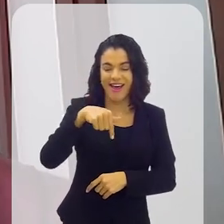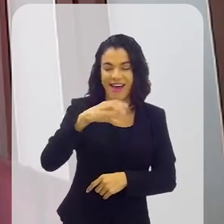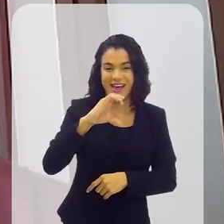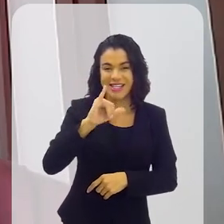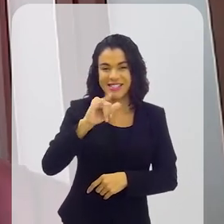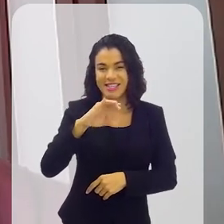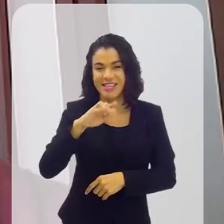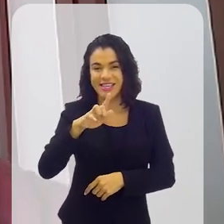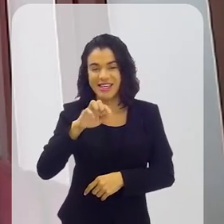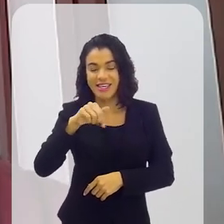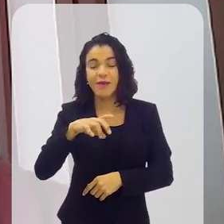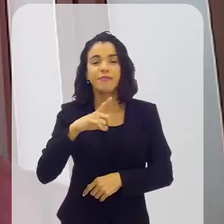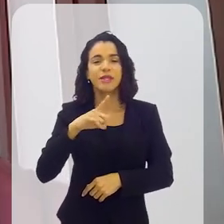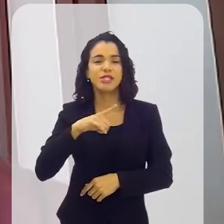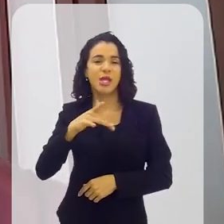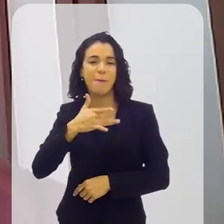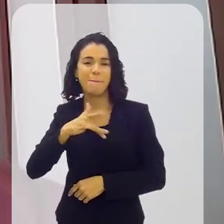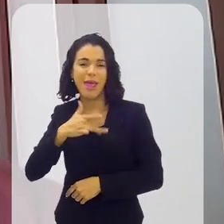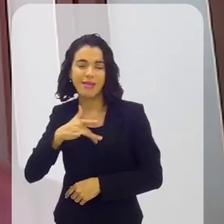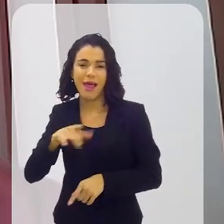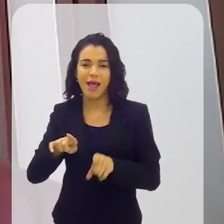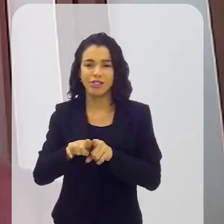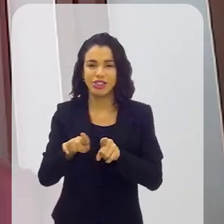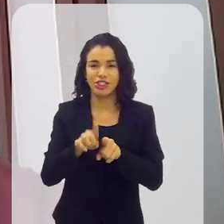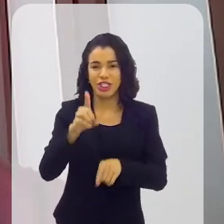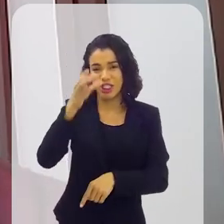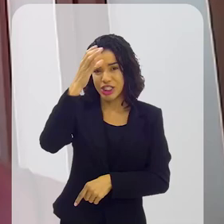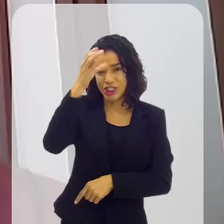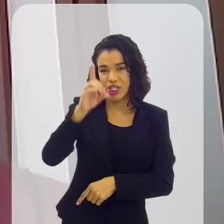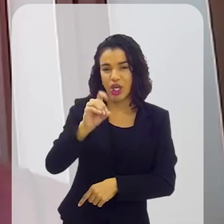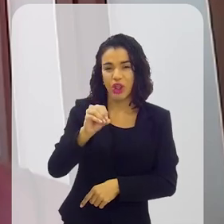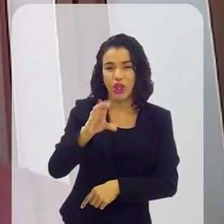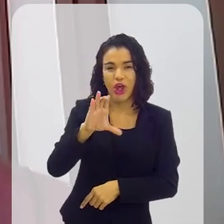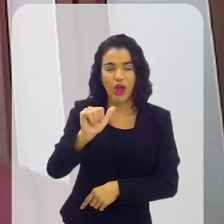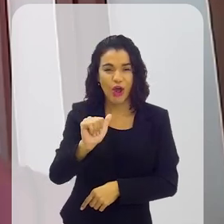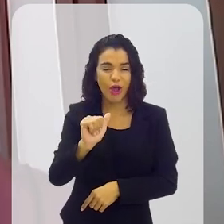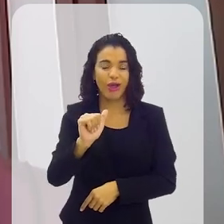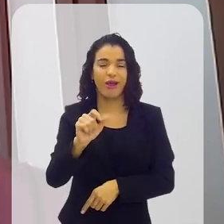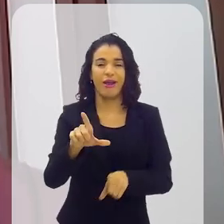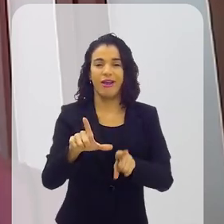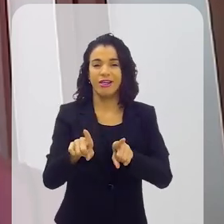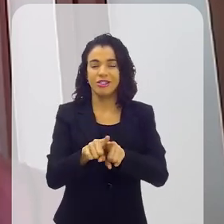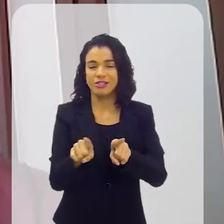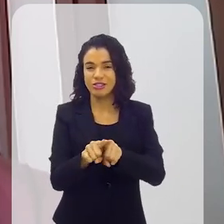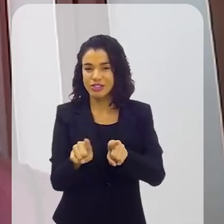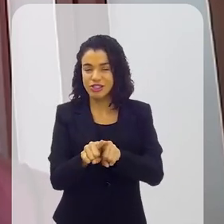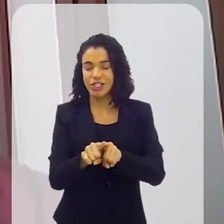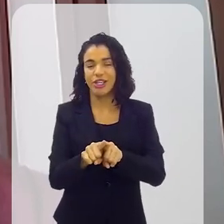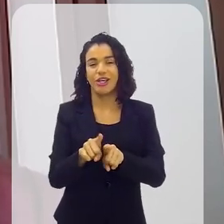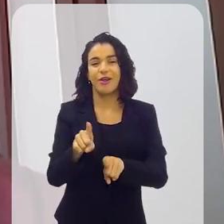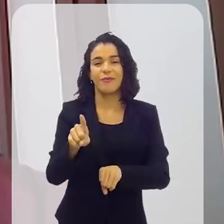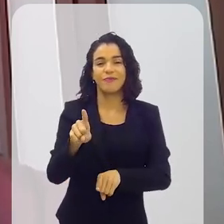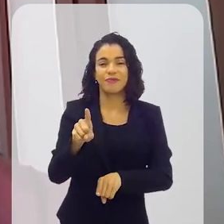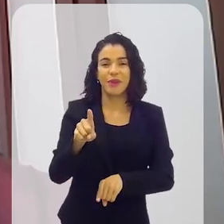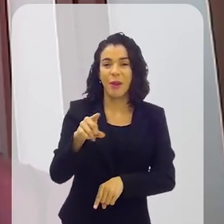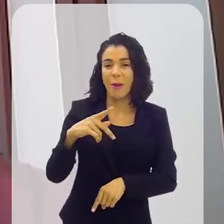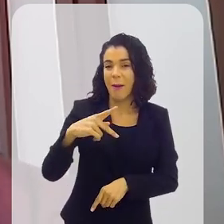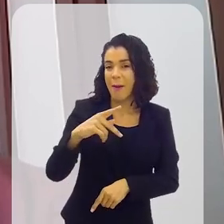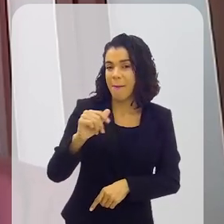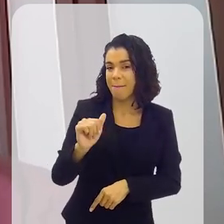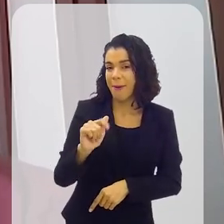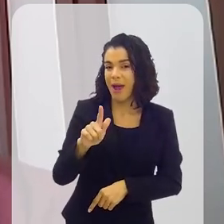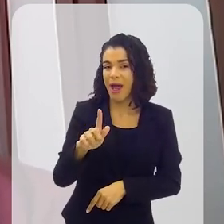era canto. Então tinha o pagode do Arlindinho, em Piedade, tinha da Tia Doca, em Oswaldo Cruz, tinha da Beira do Rio também, em Oswaldo Cruz,